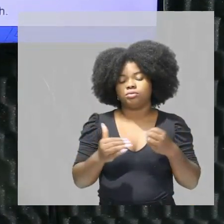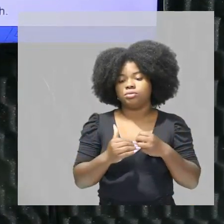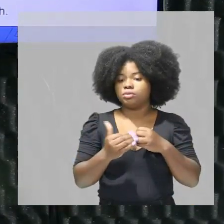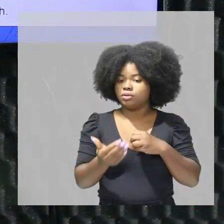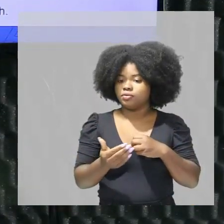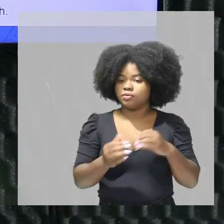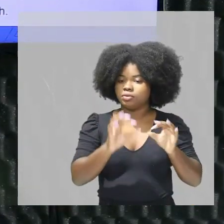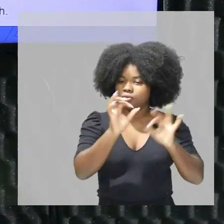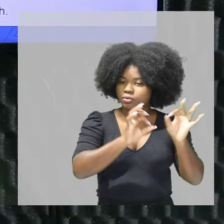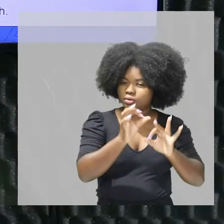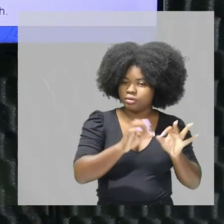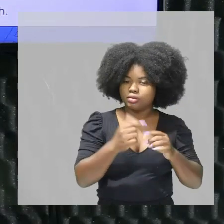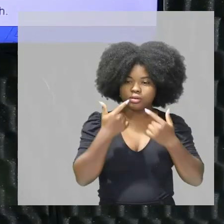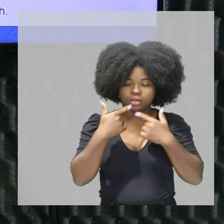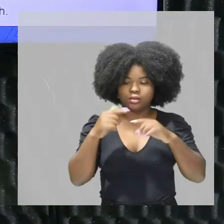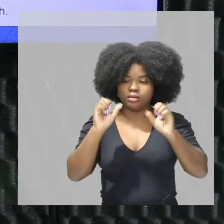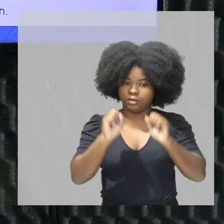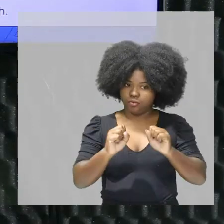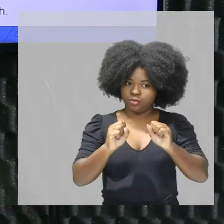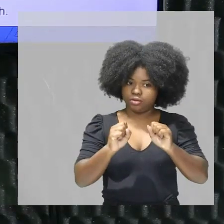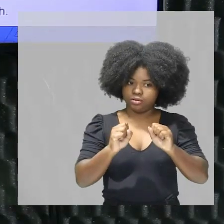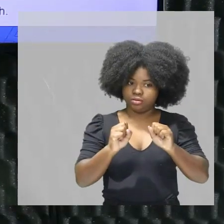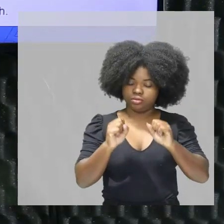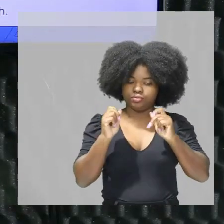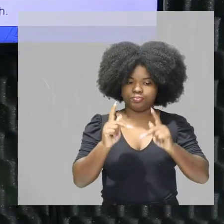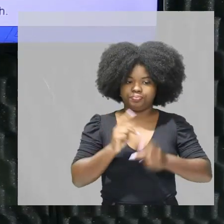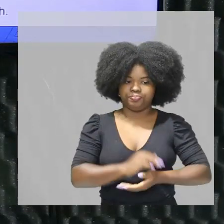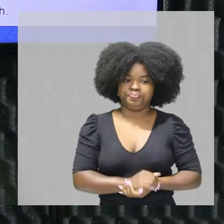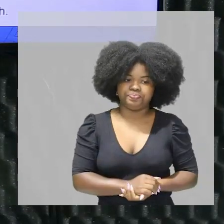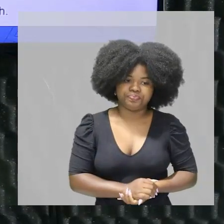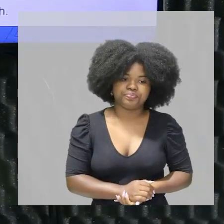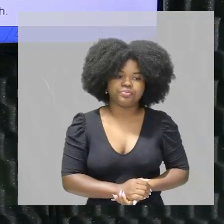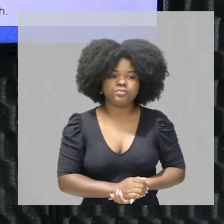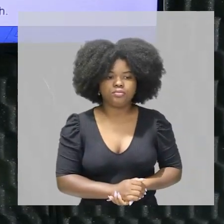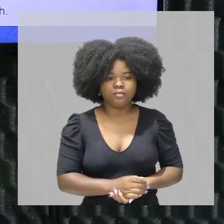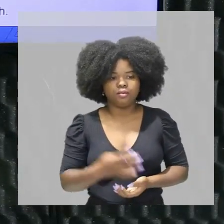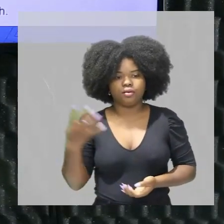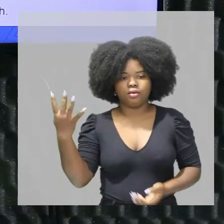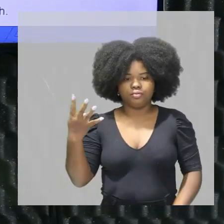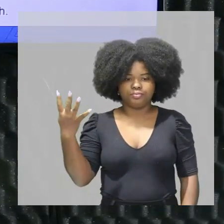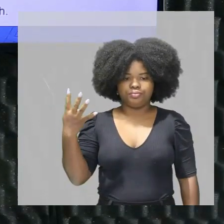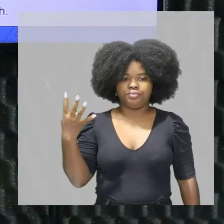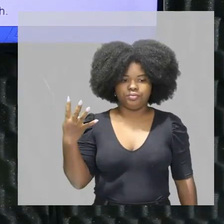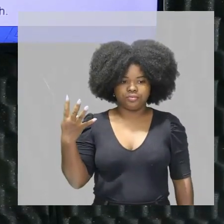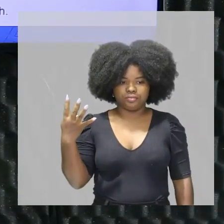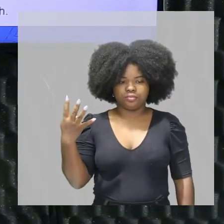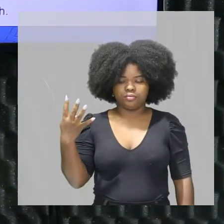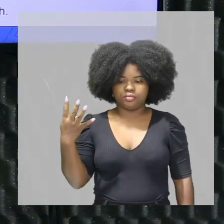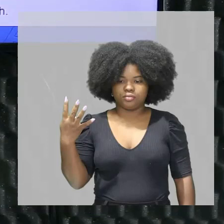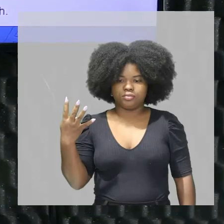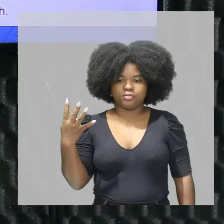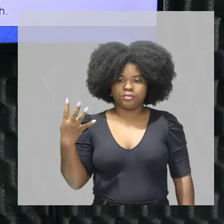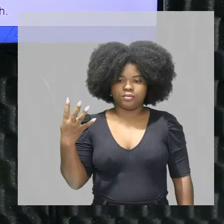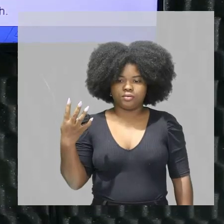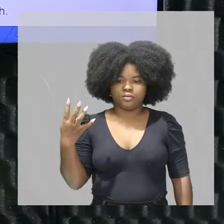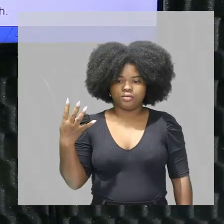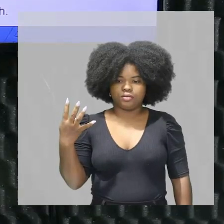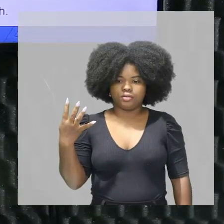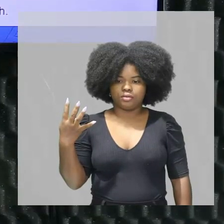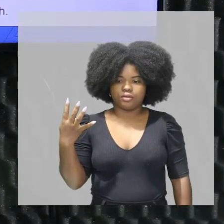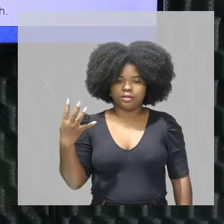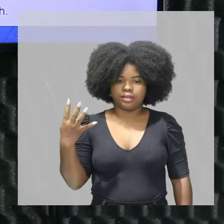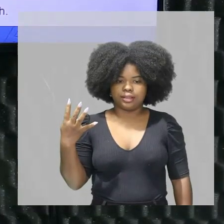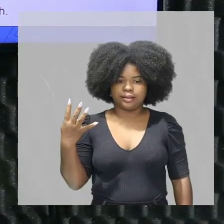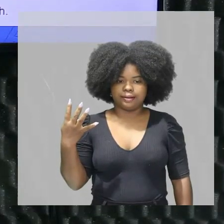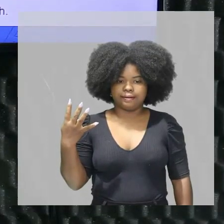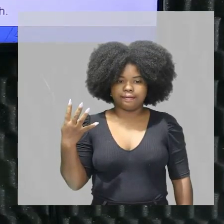construção linguística mais correta para uma conclusão dedutiva todos os tuberculosos que forem examinados eram